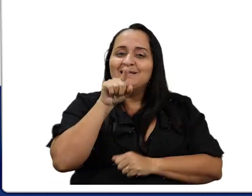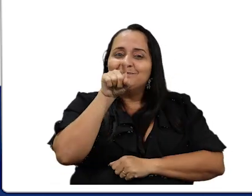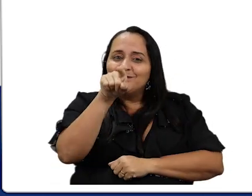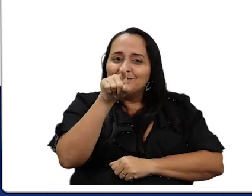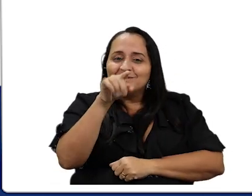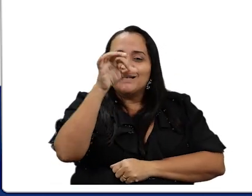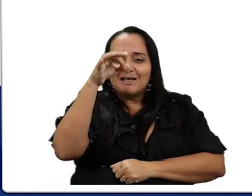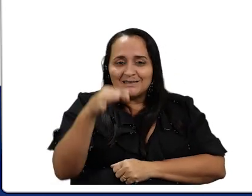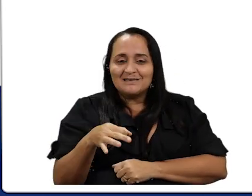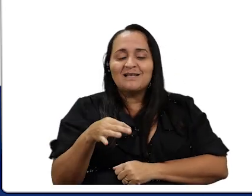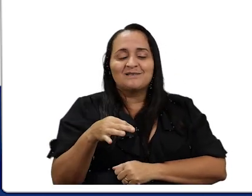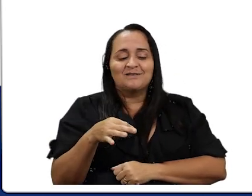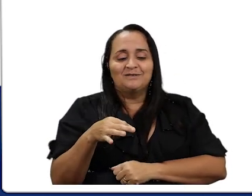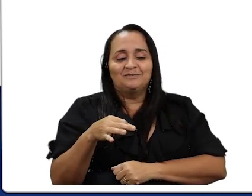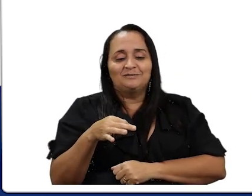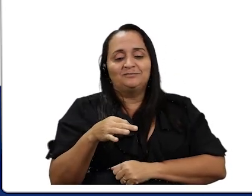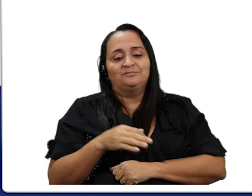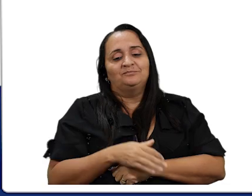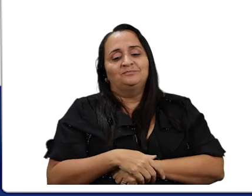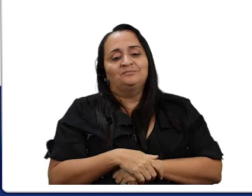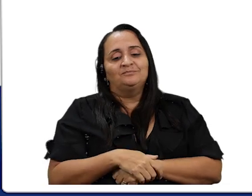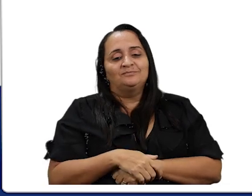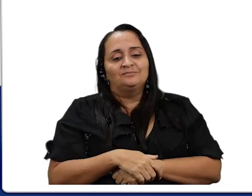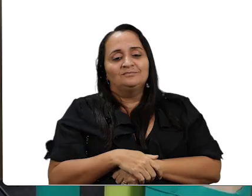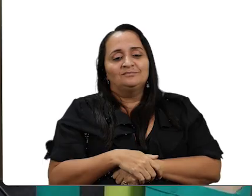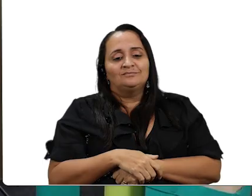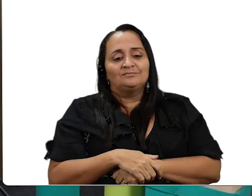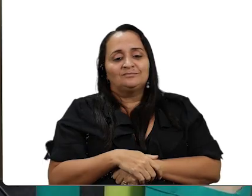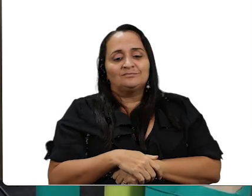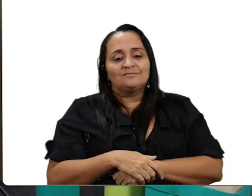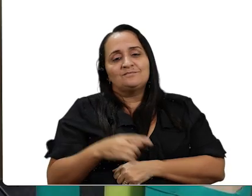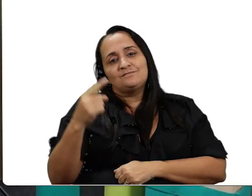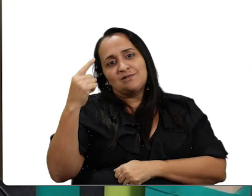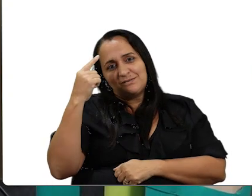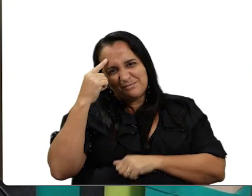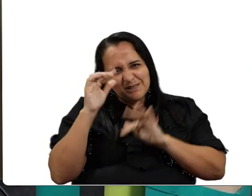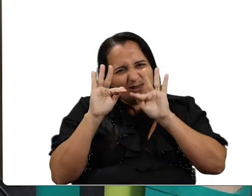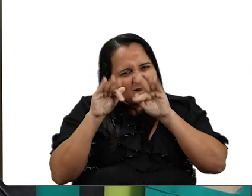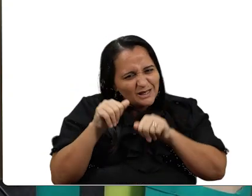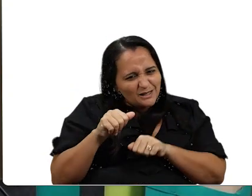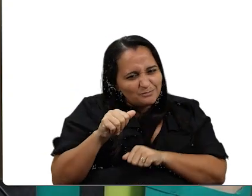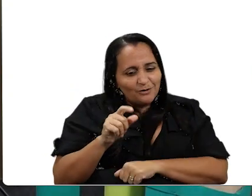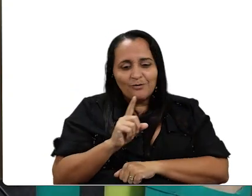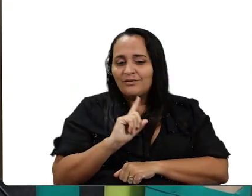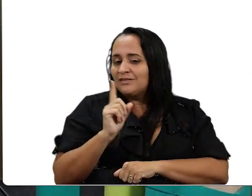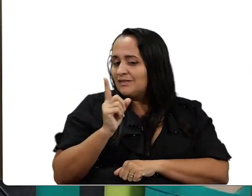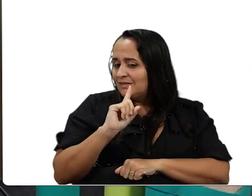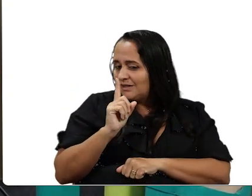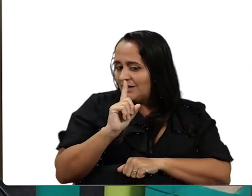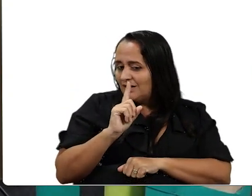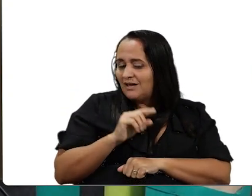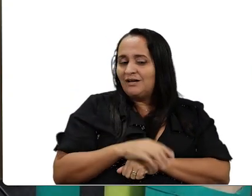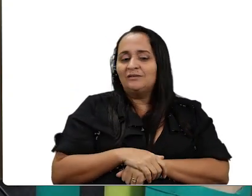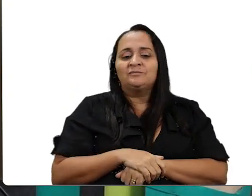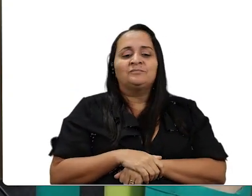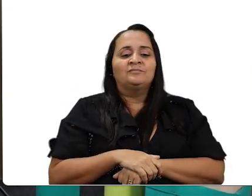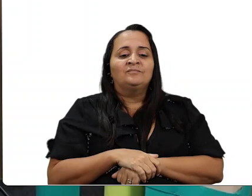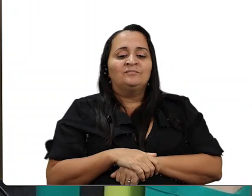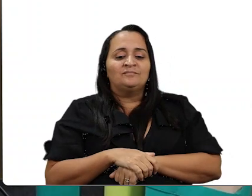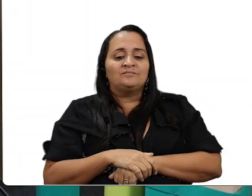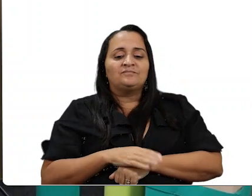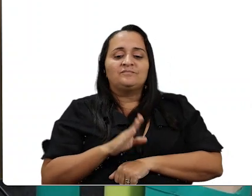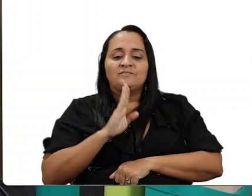é a resposta correta. Pensa que acabou, é? Não acabou não, viu? Testa mais aí